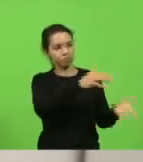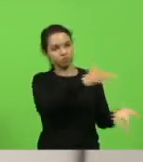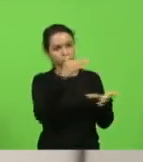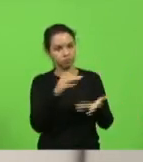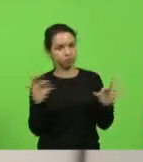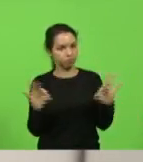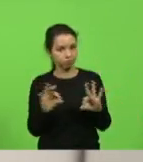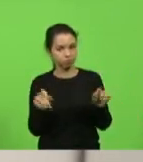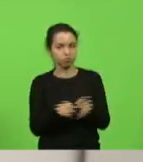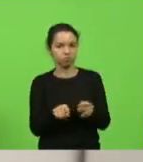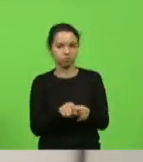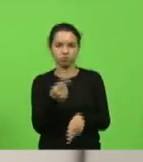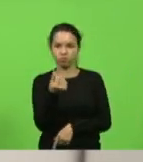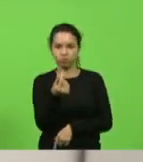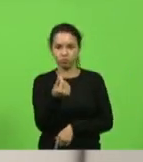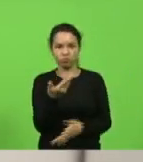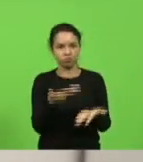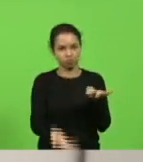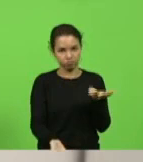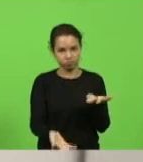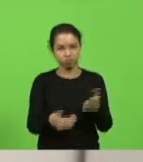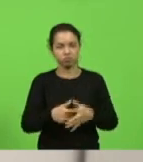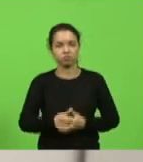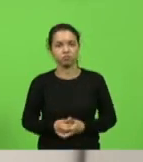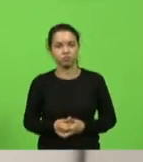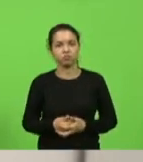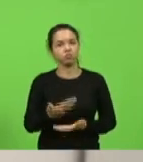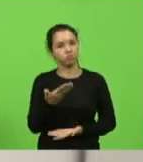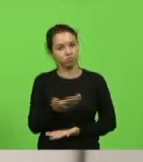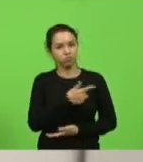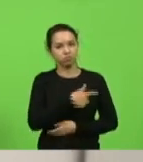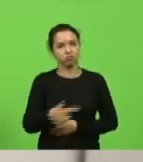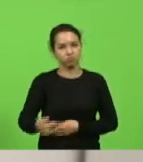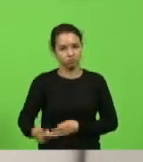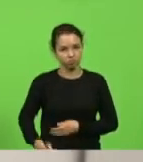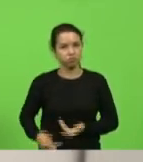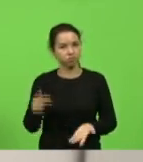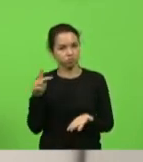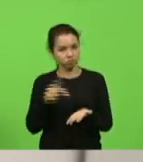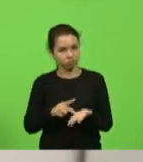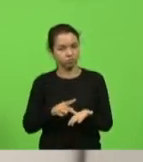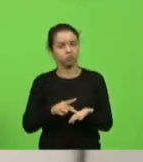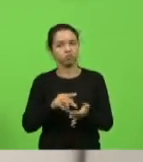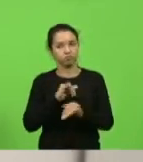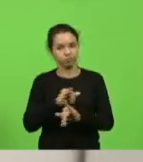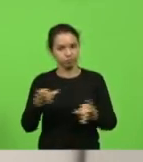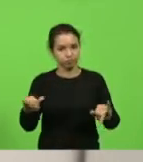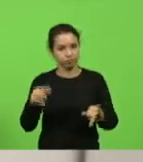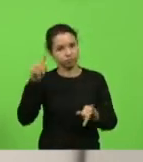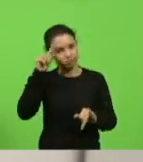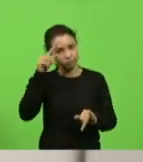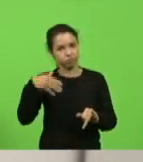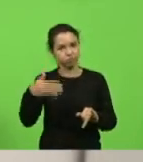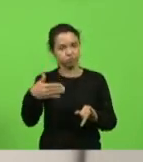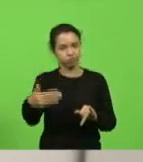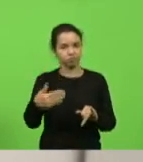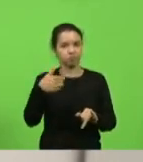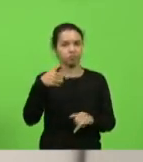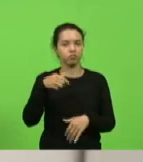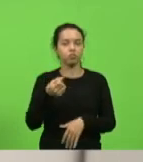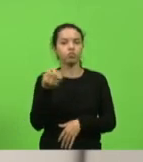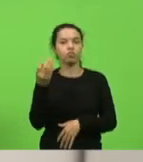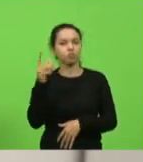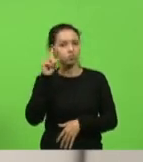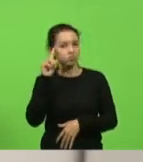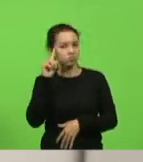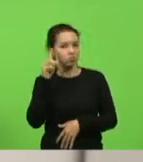dinheiro. E de forma que o governador, de fato, ele formalizou dias depois. Eu não me lembro exatamente quantos dias, se